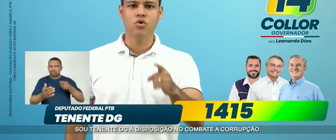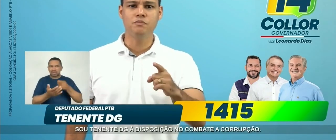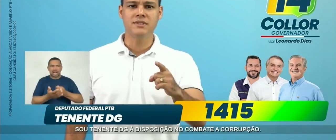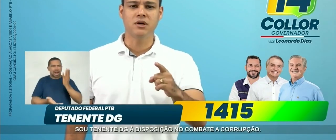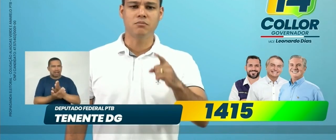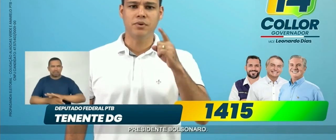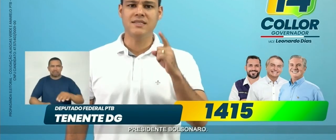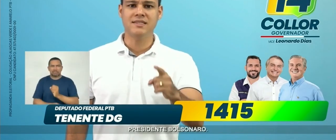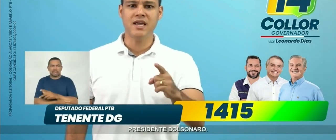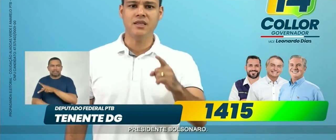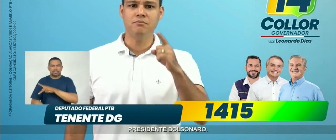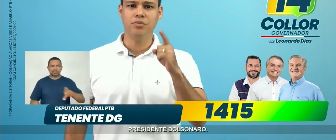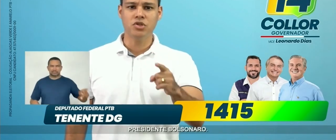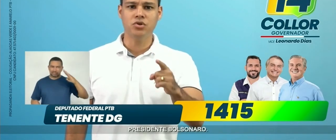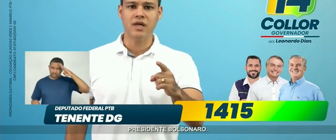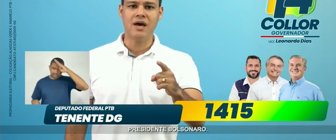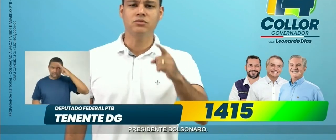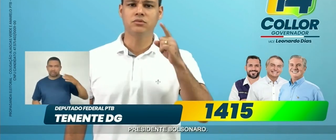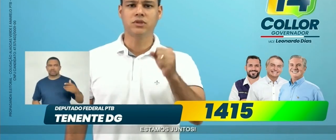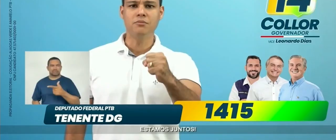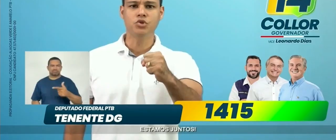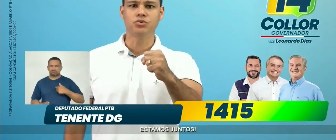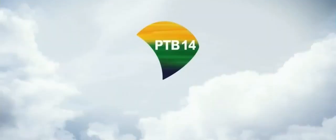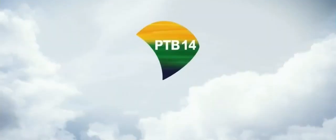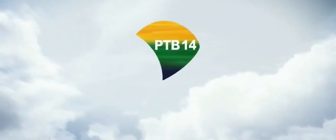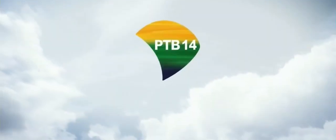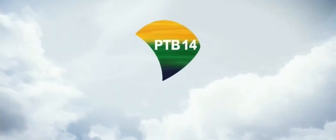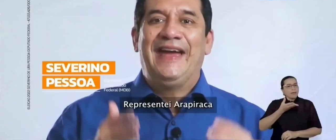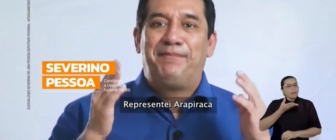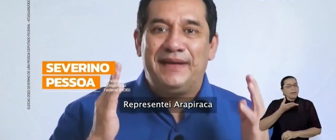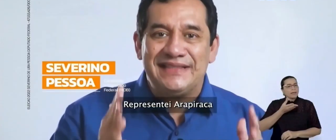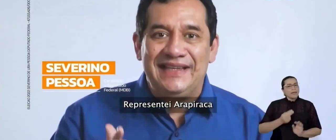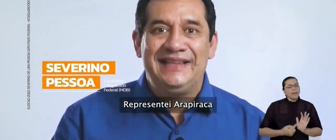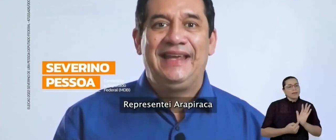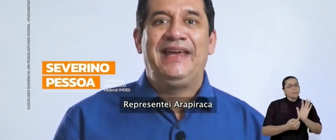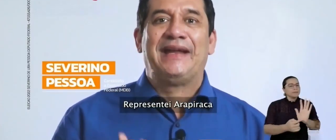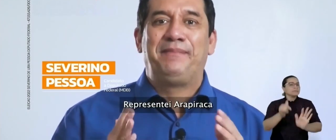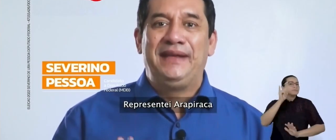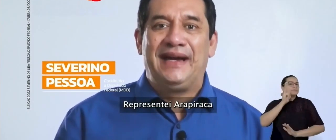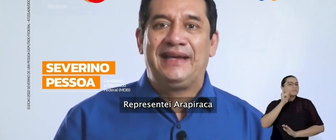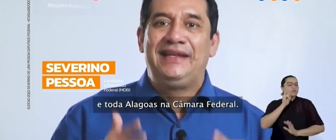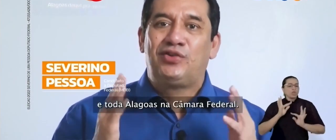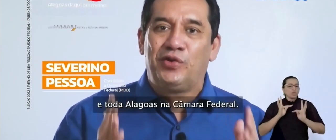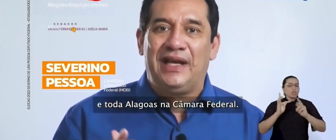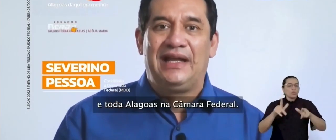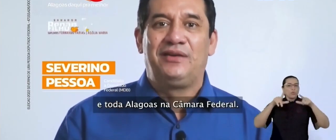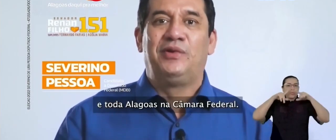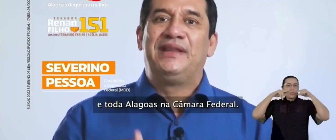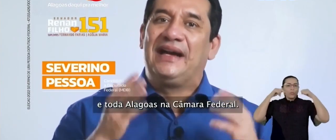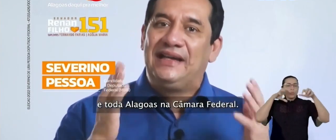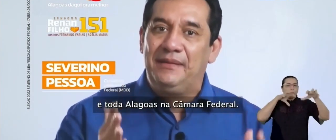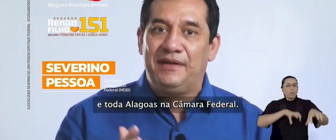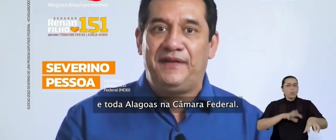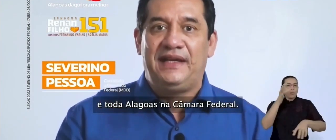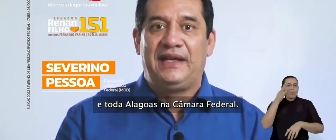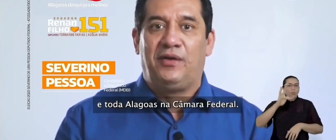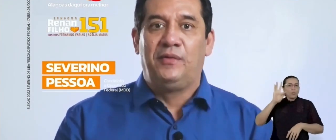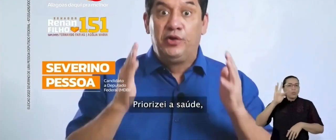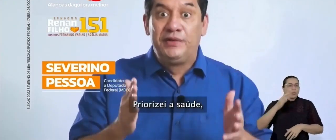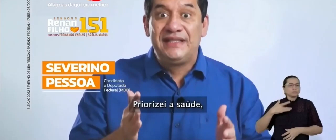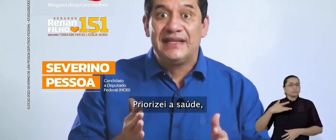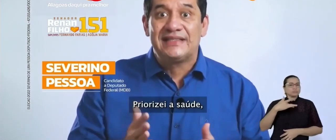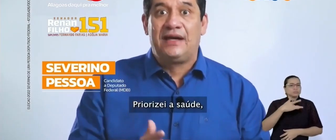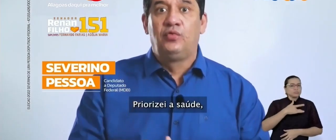no combate à corrupção. Presidente Bolsonaro, tamo junto. Representei a Arapiraca e toda a Lagoa na Câmara